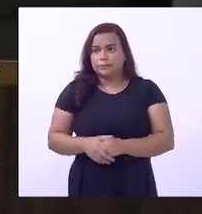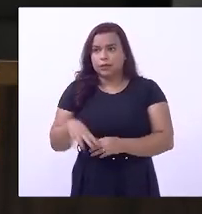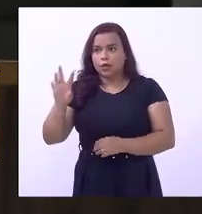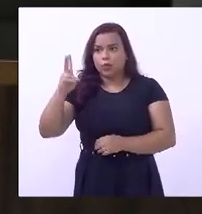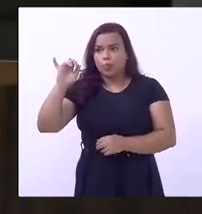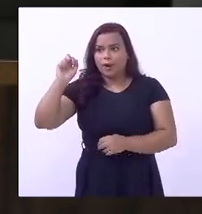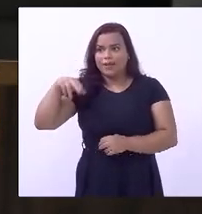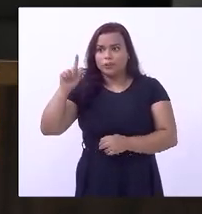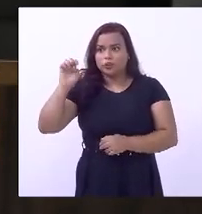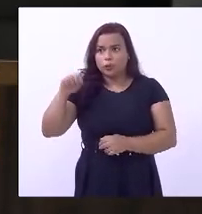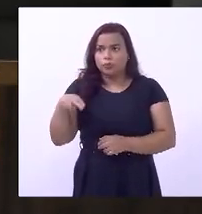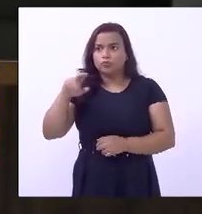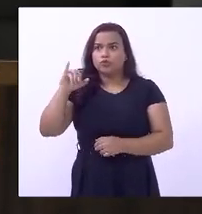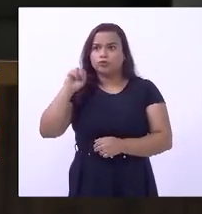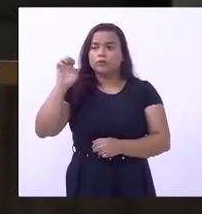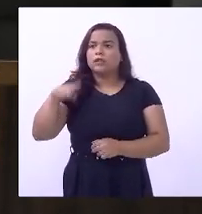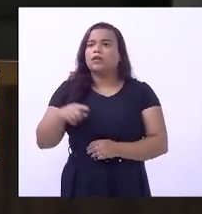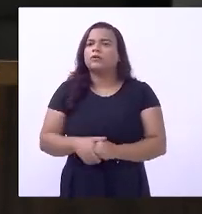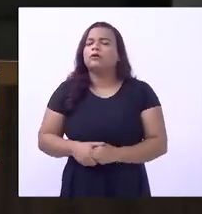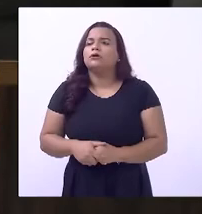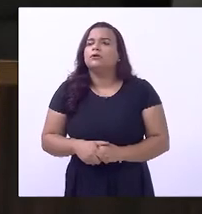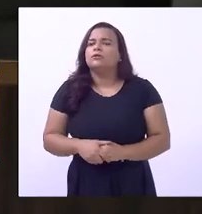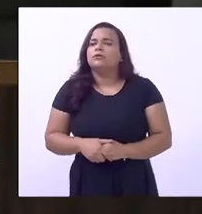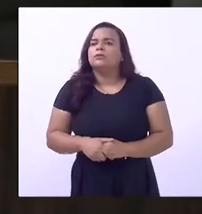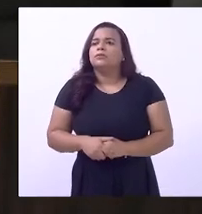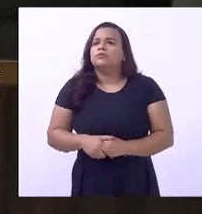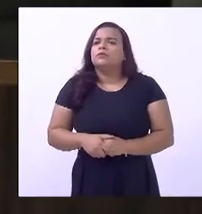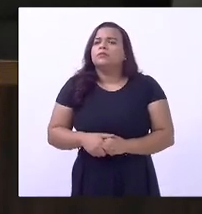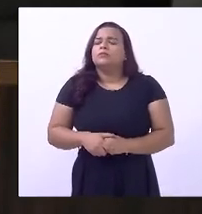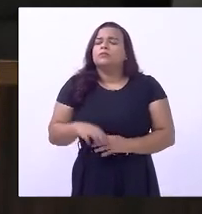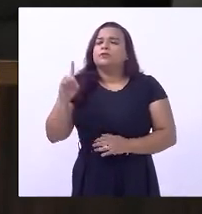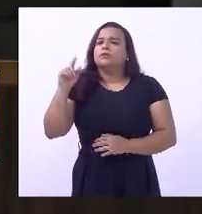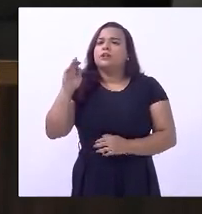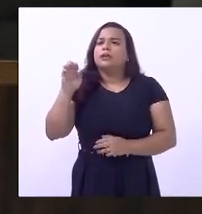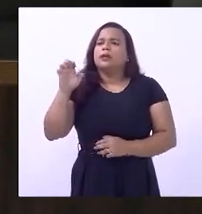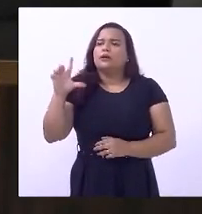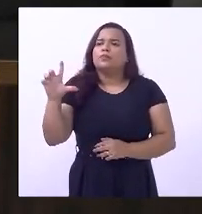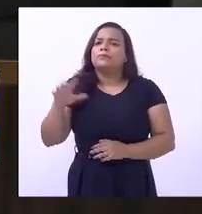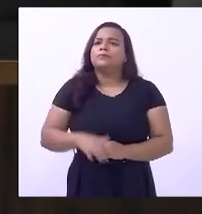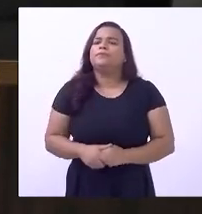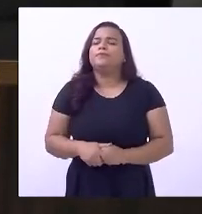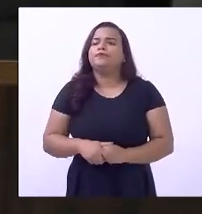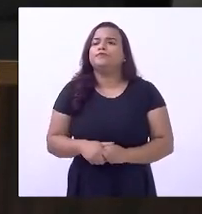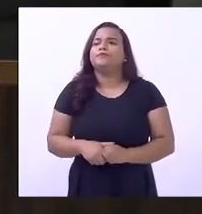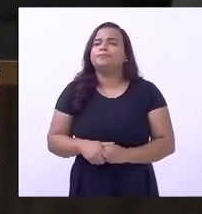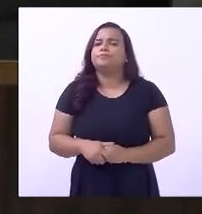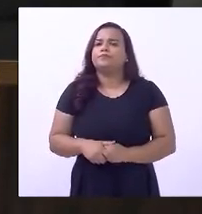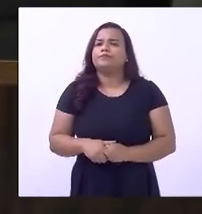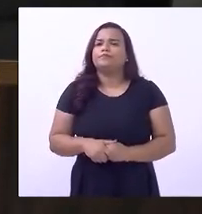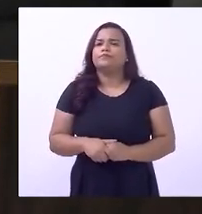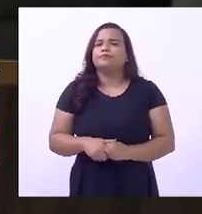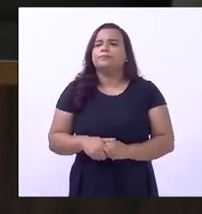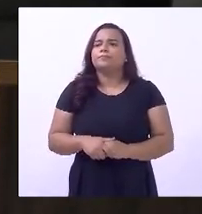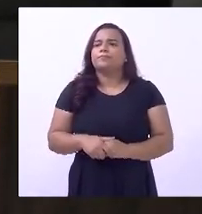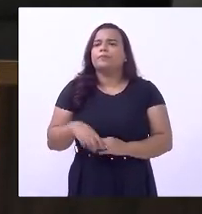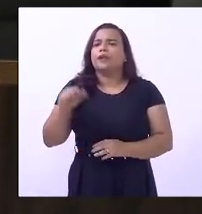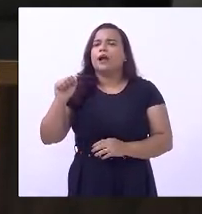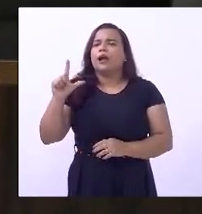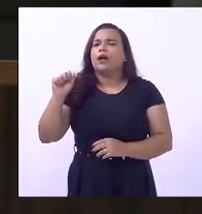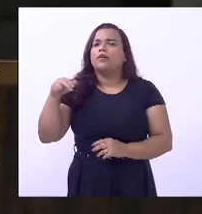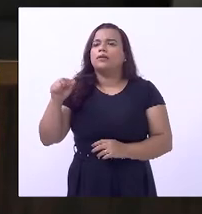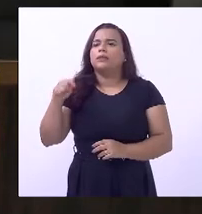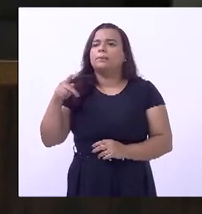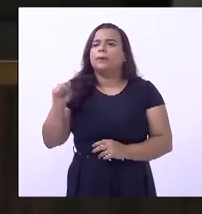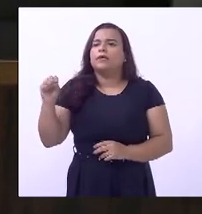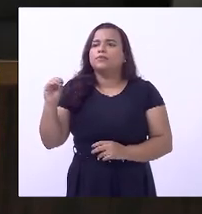José. Deputado Elton José. Deputado Daniel Librelon. Deputado Daniel Librelon. Deputada Alana